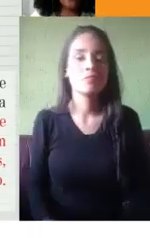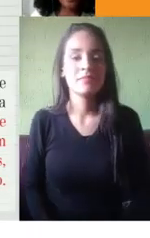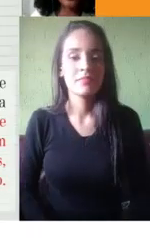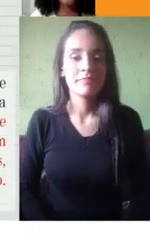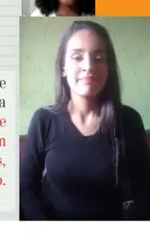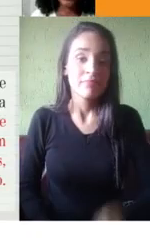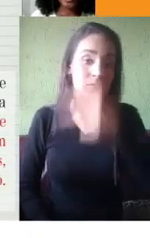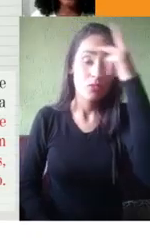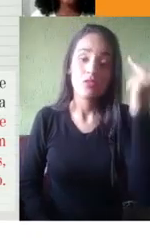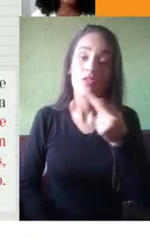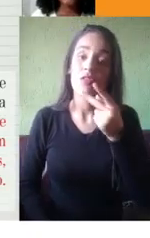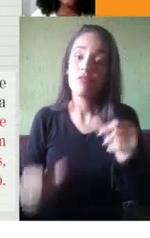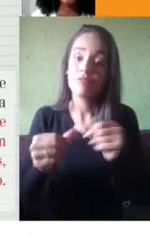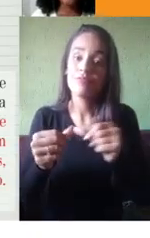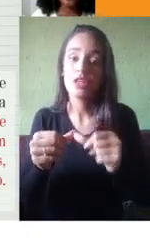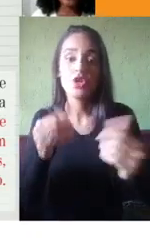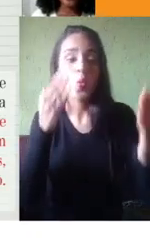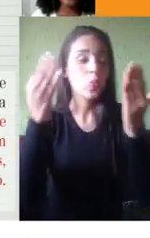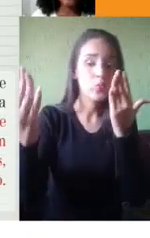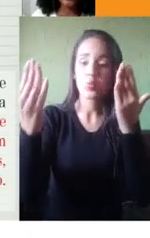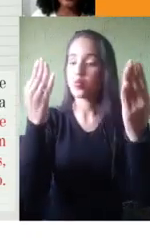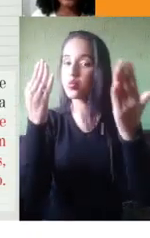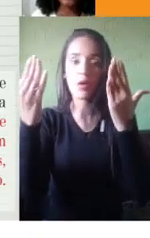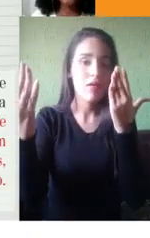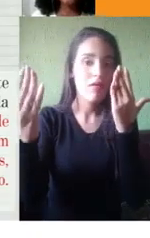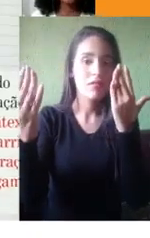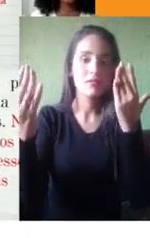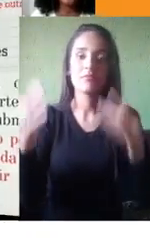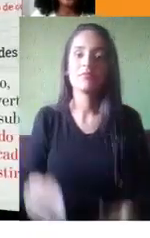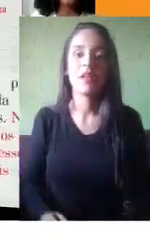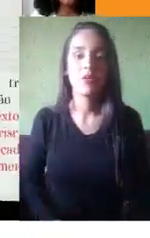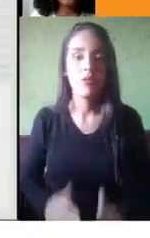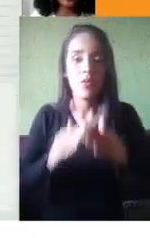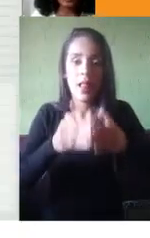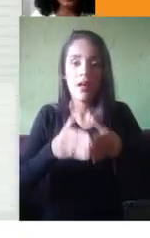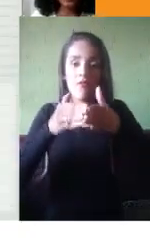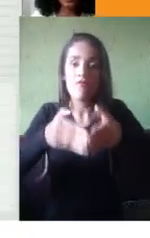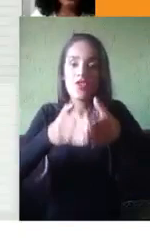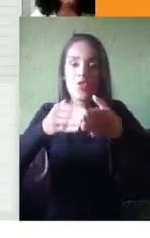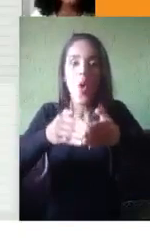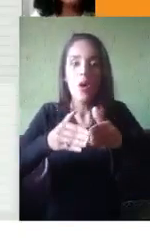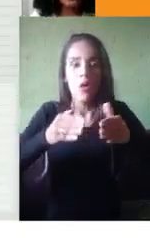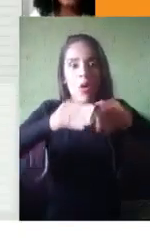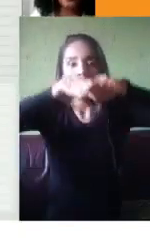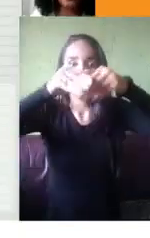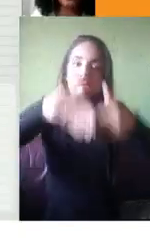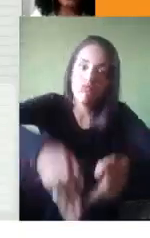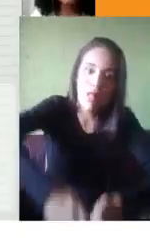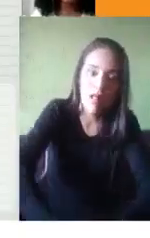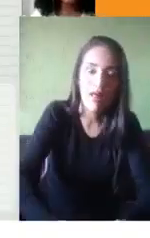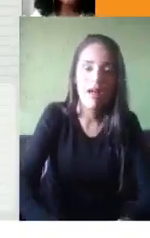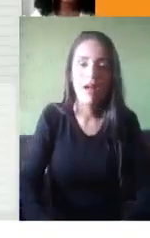de naufrágio. E aí construiu-se essa analogia. A última estratégia que eu trouxe foi a da